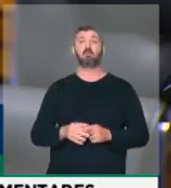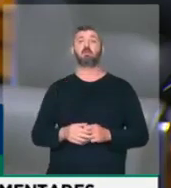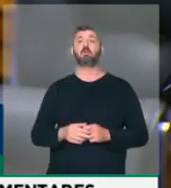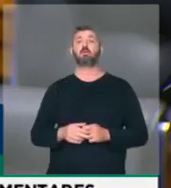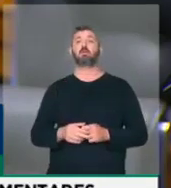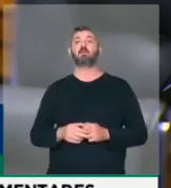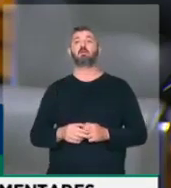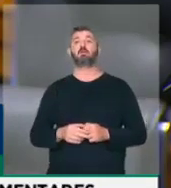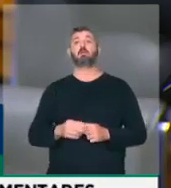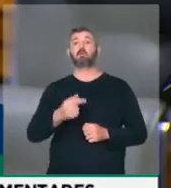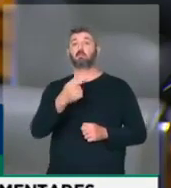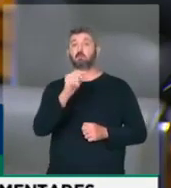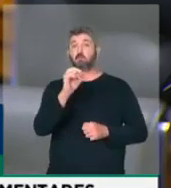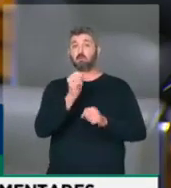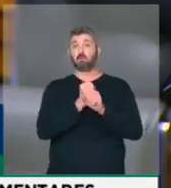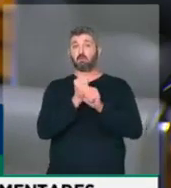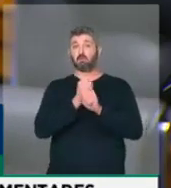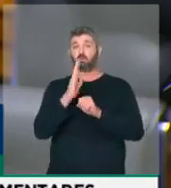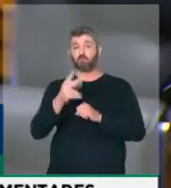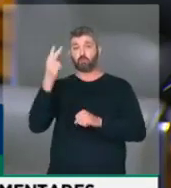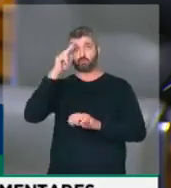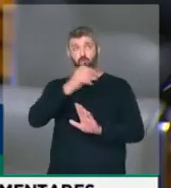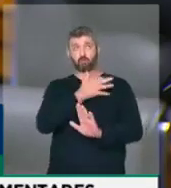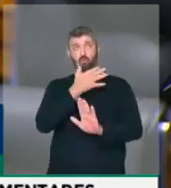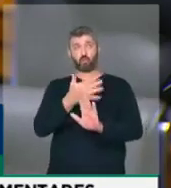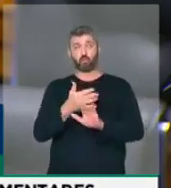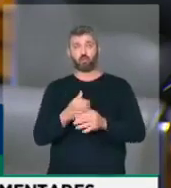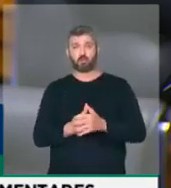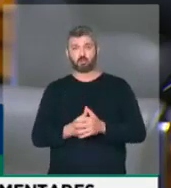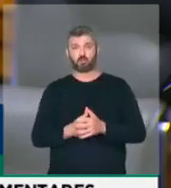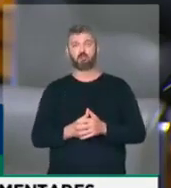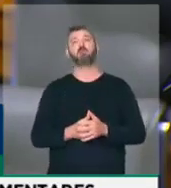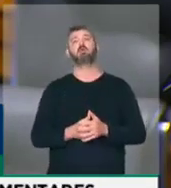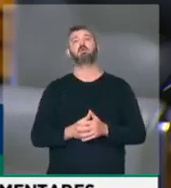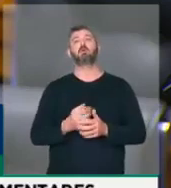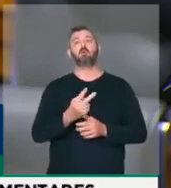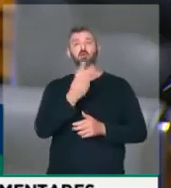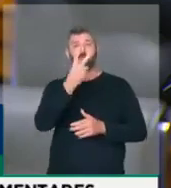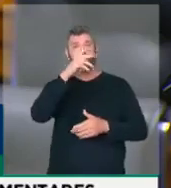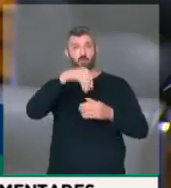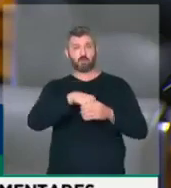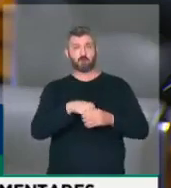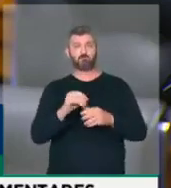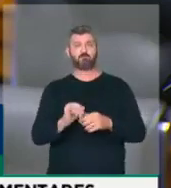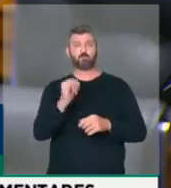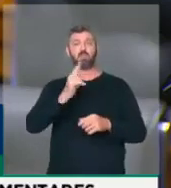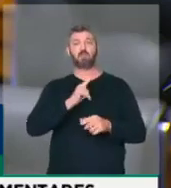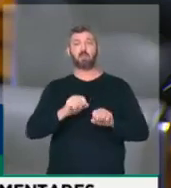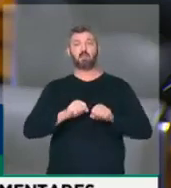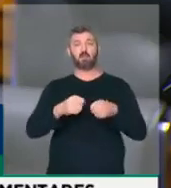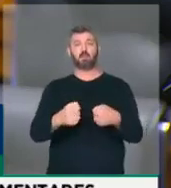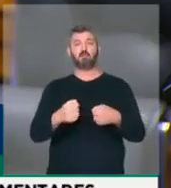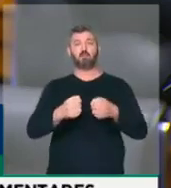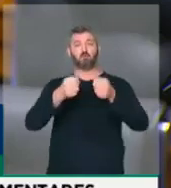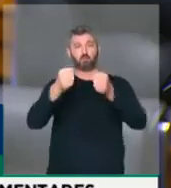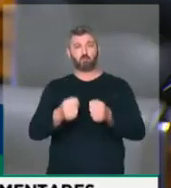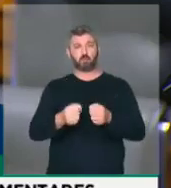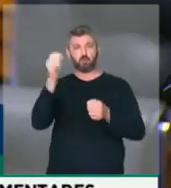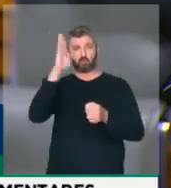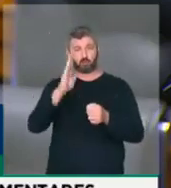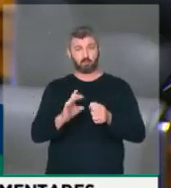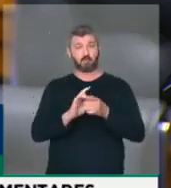um partido que tem 70 anos de história e que guarda entre seus valores mais caros a defesa da soberania e